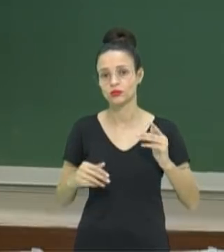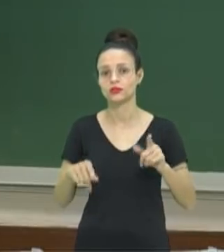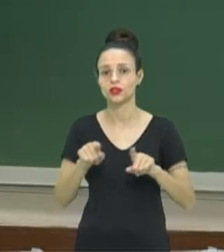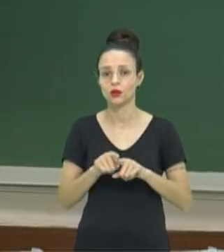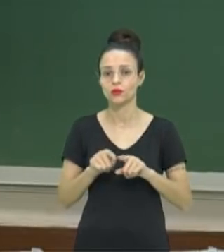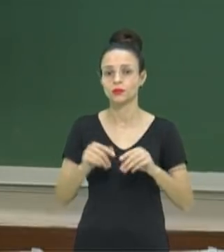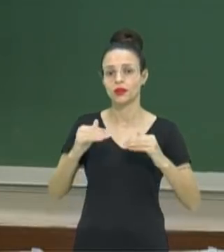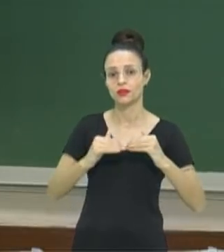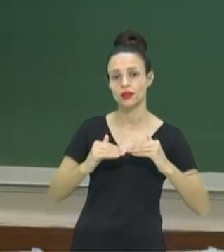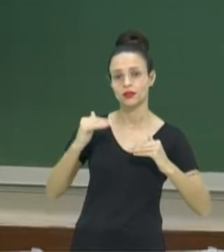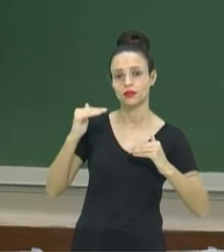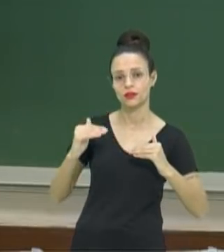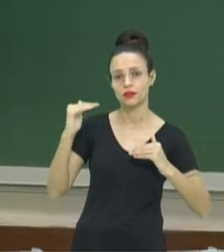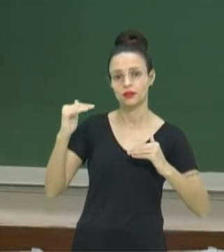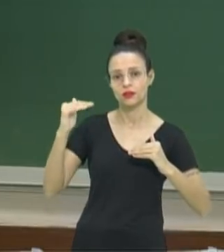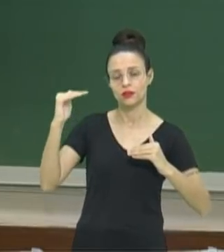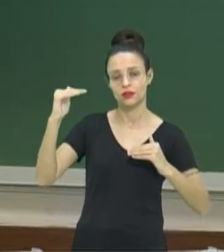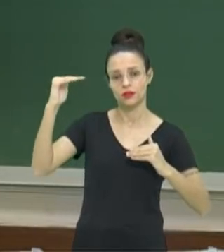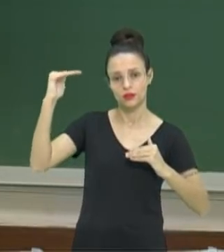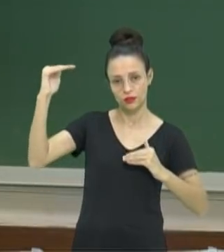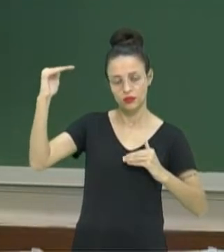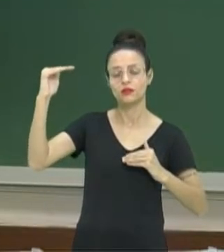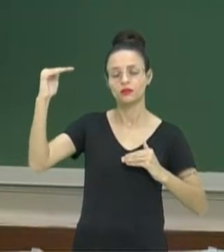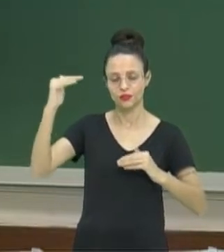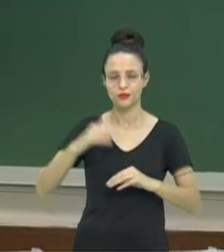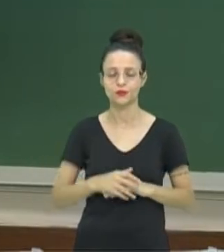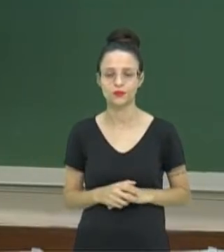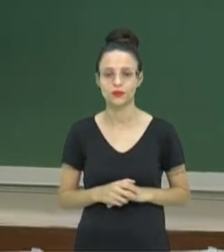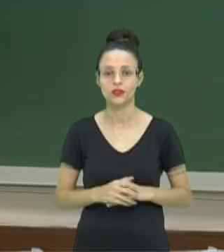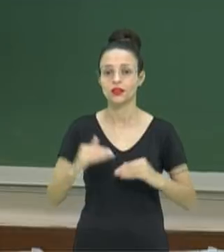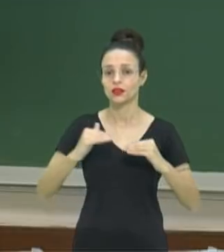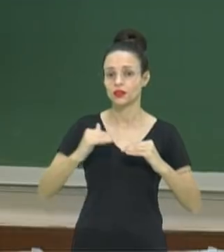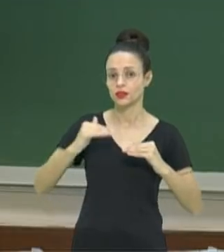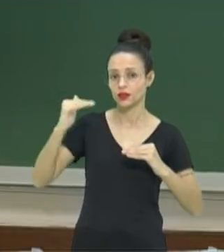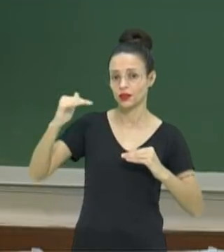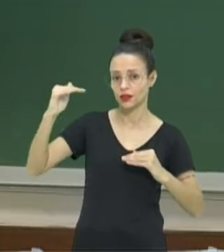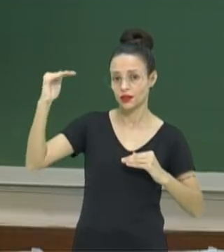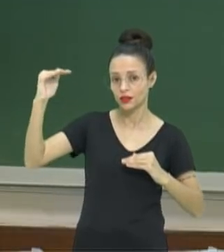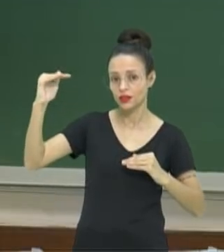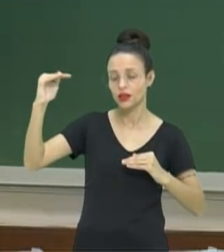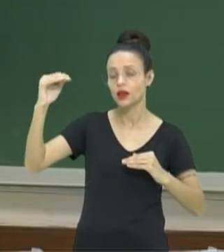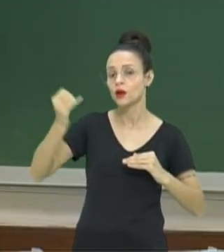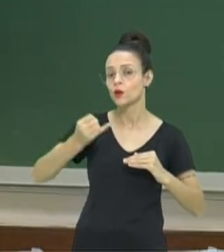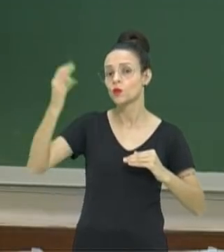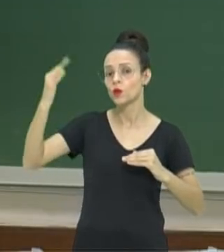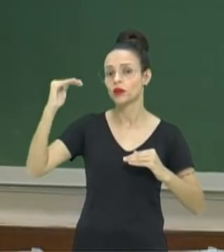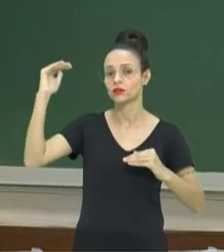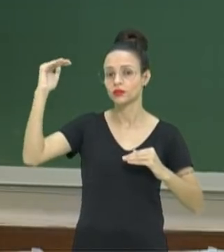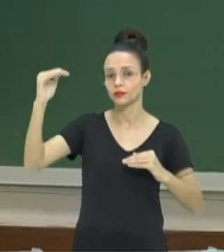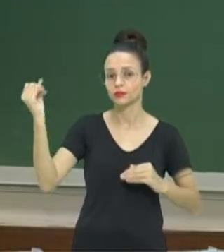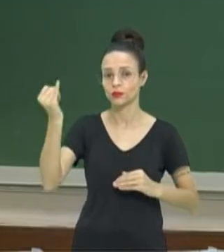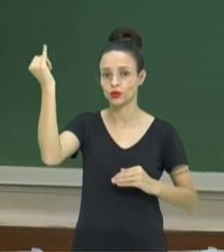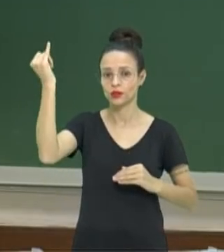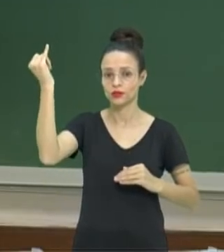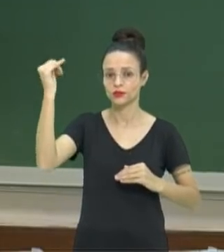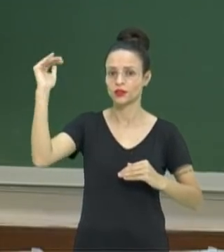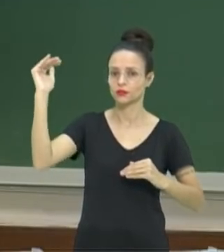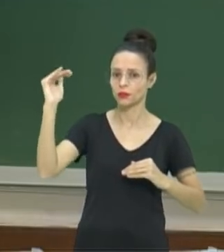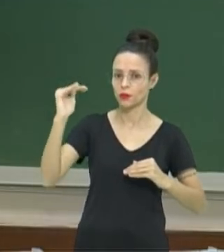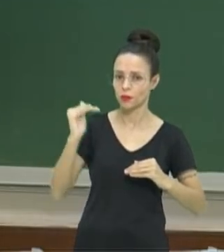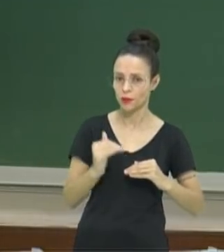a gente estabelece ali o que a gente chama de hierarquia. Hierarquia está relacionada ao grau ali de importância ou